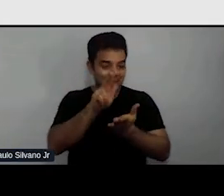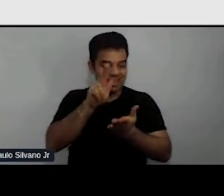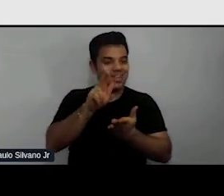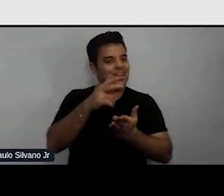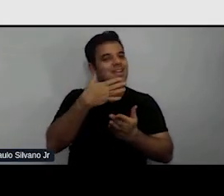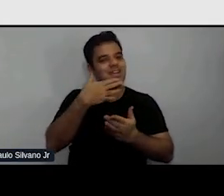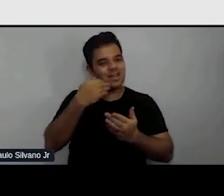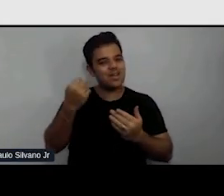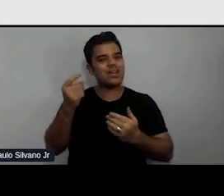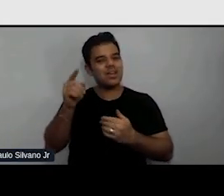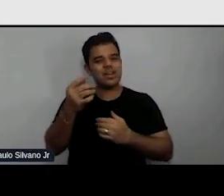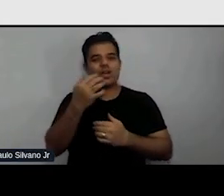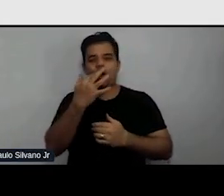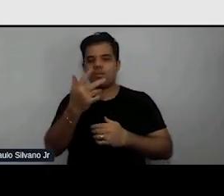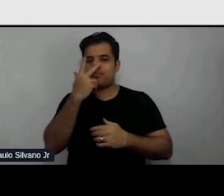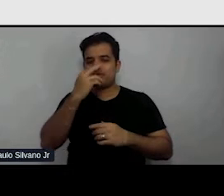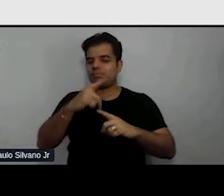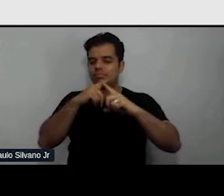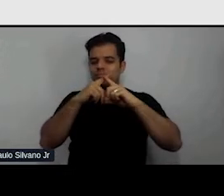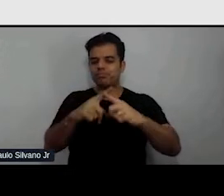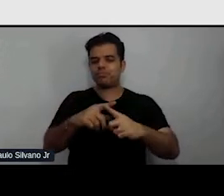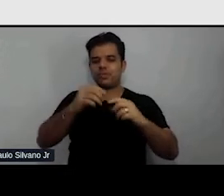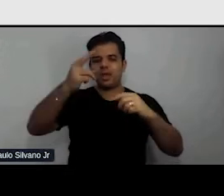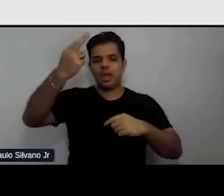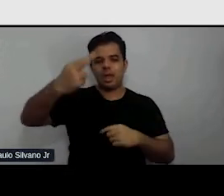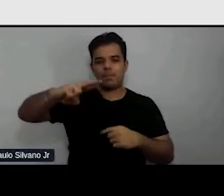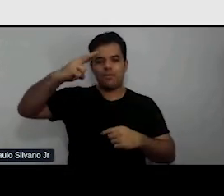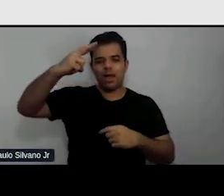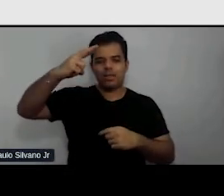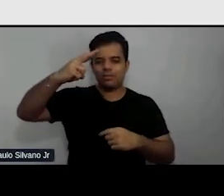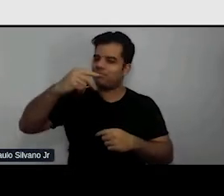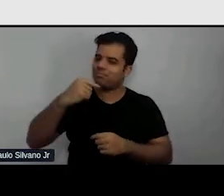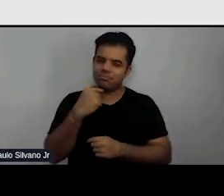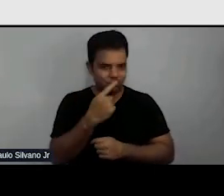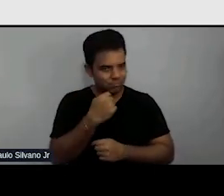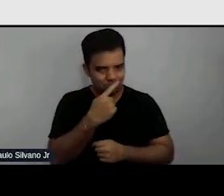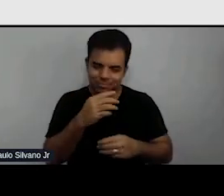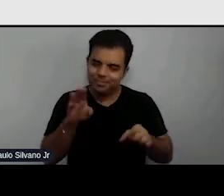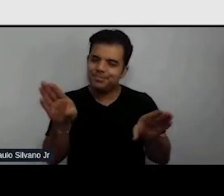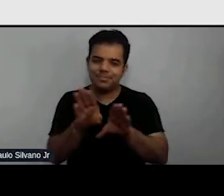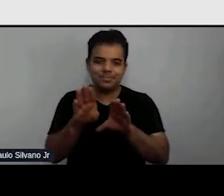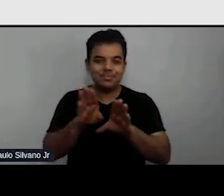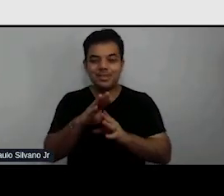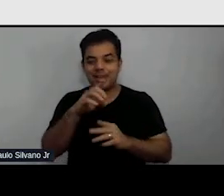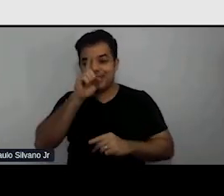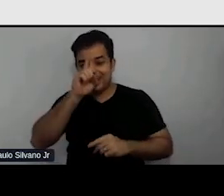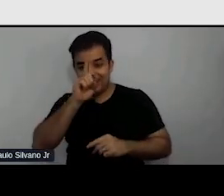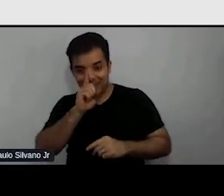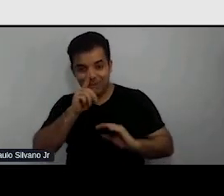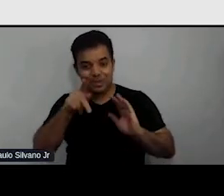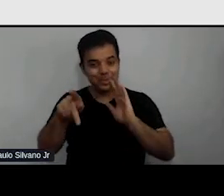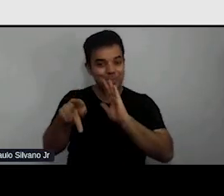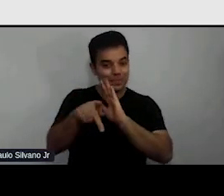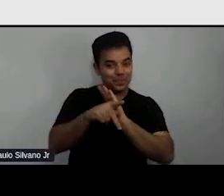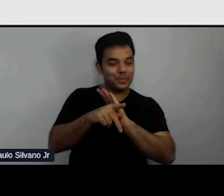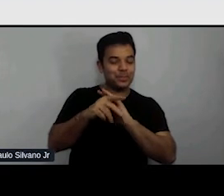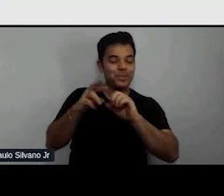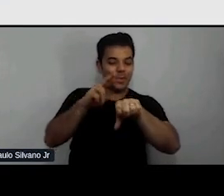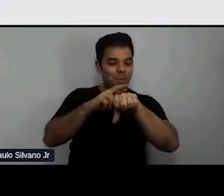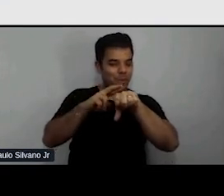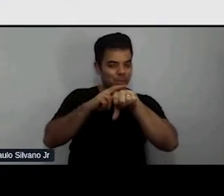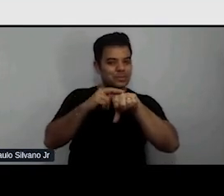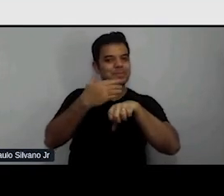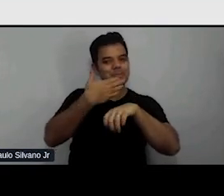aqui foi reprovado no teste. E o amarelo com roxo, ele seria um bom contraste.